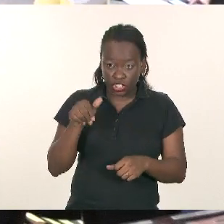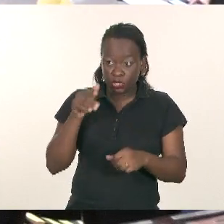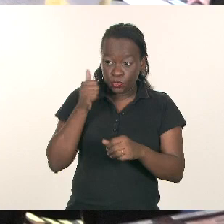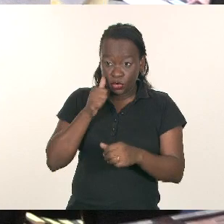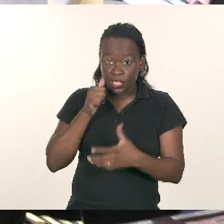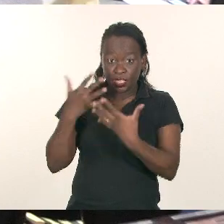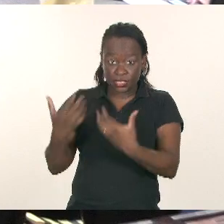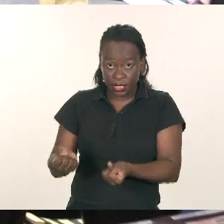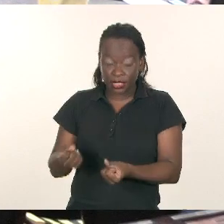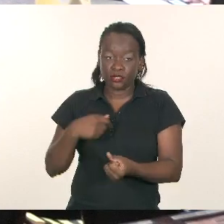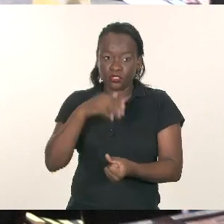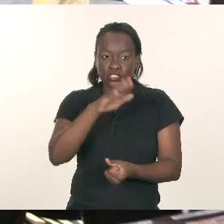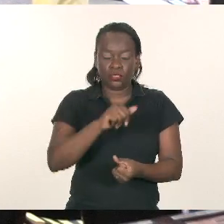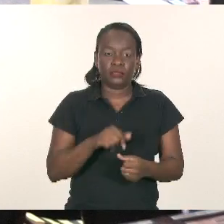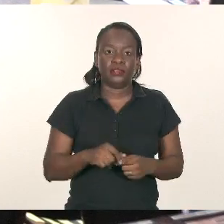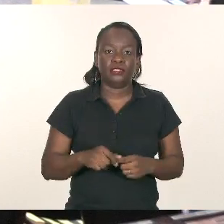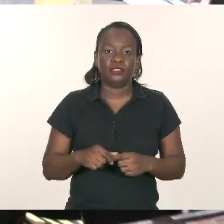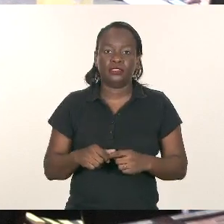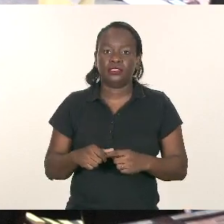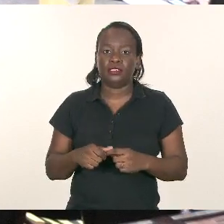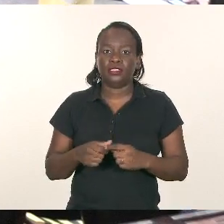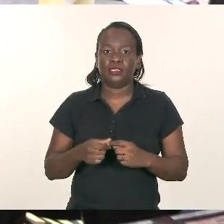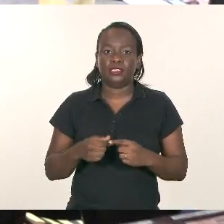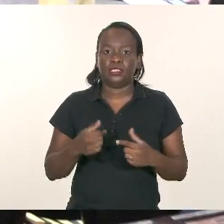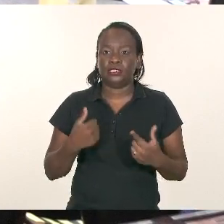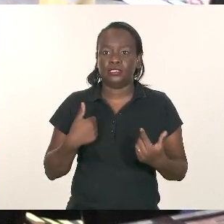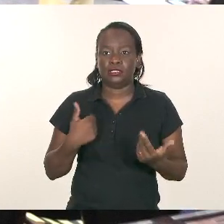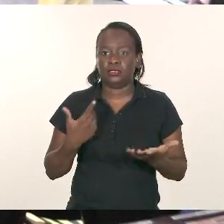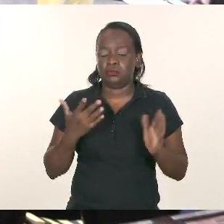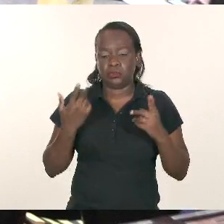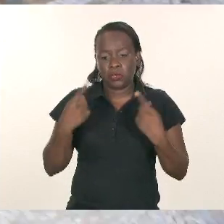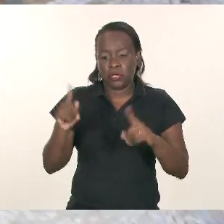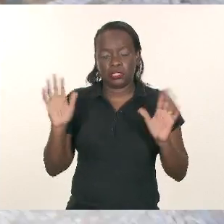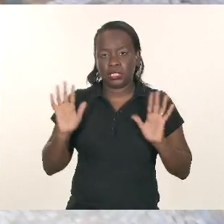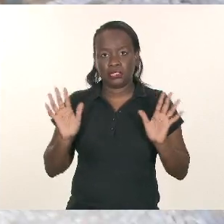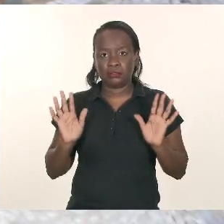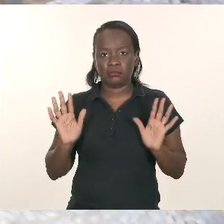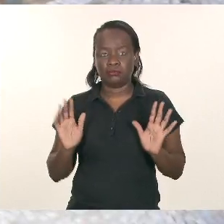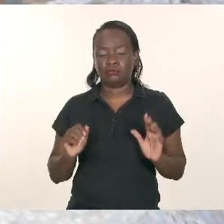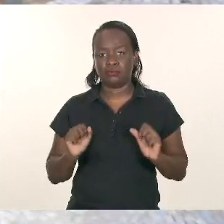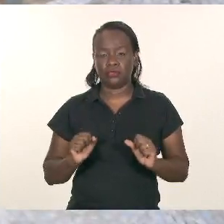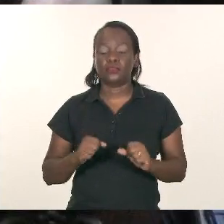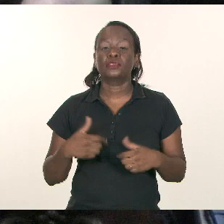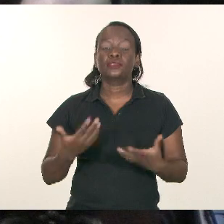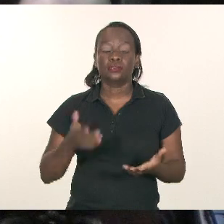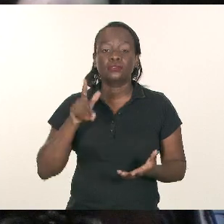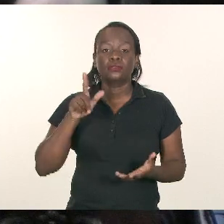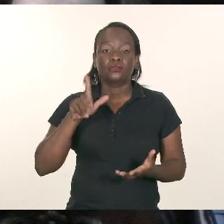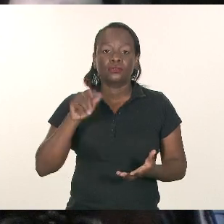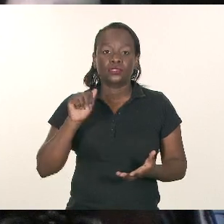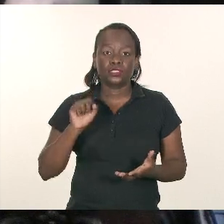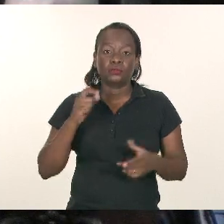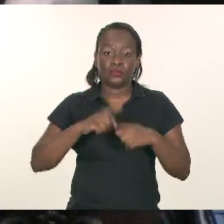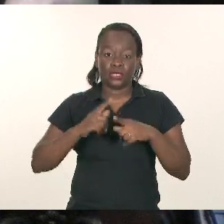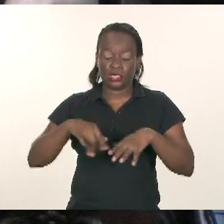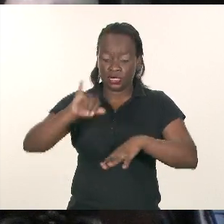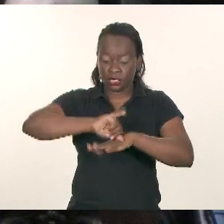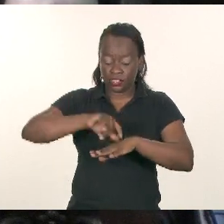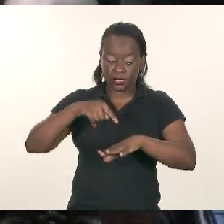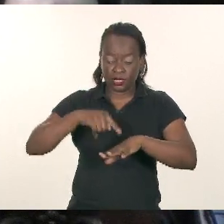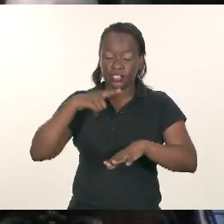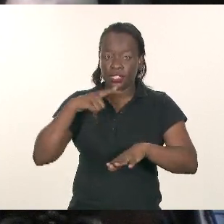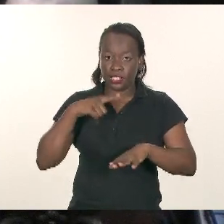Excelência. Eu não tenho objeção, não. Pode Então, pôr. Luiz, é porque há sobre a mesa um